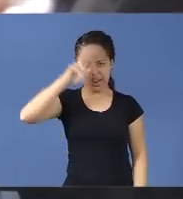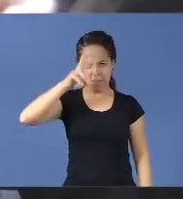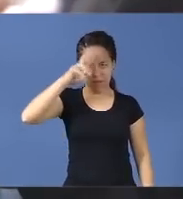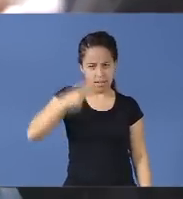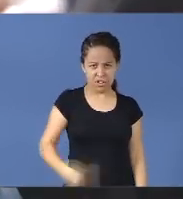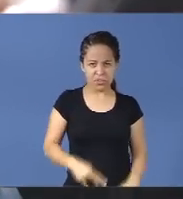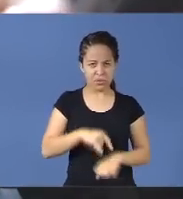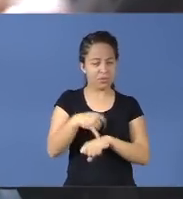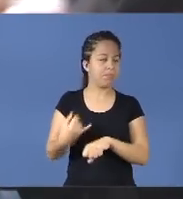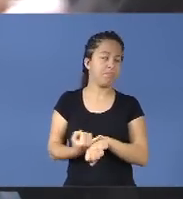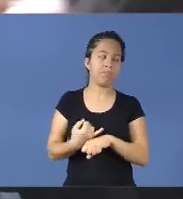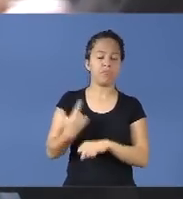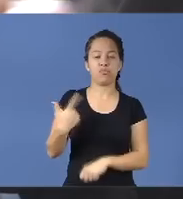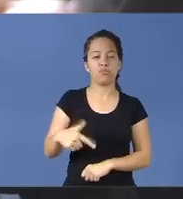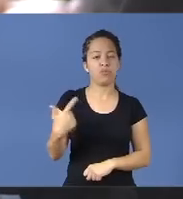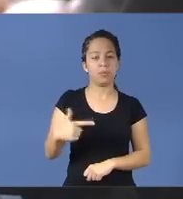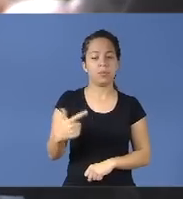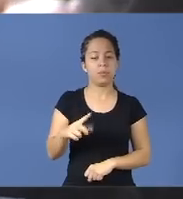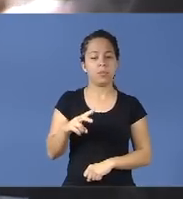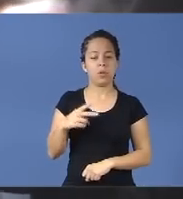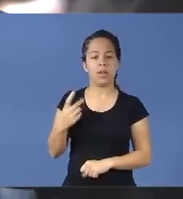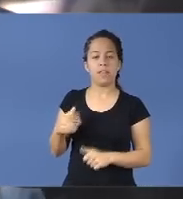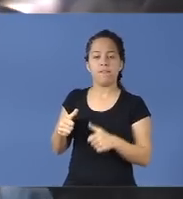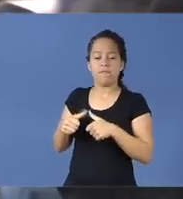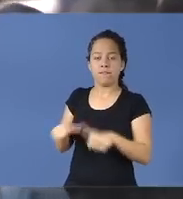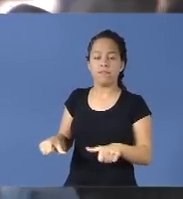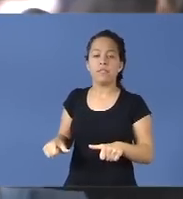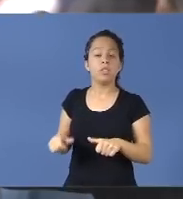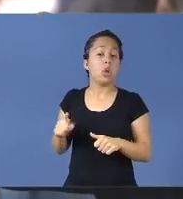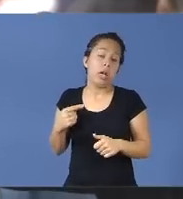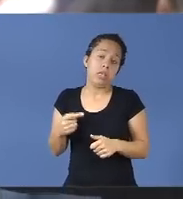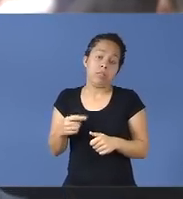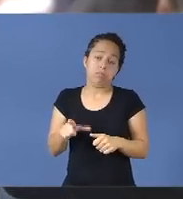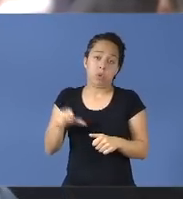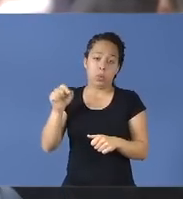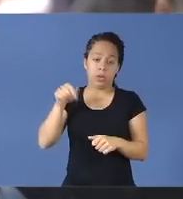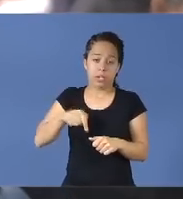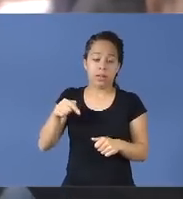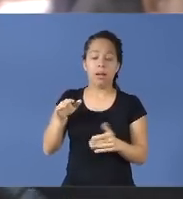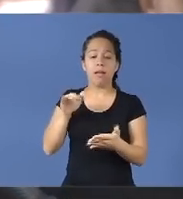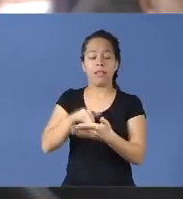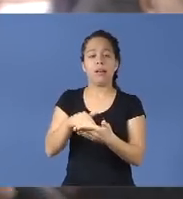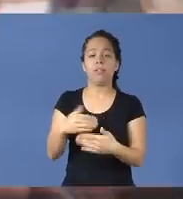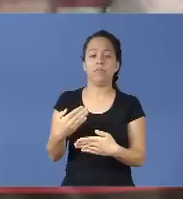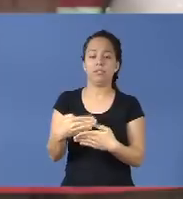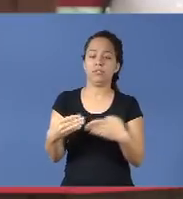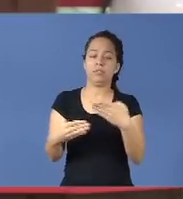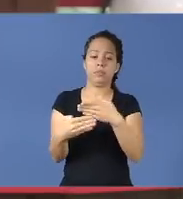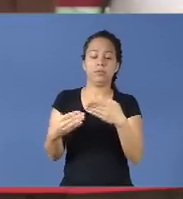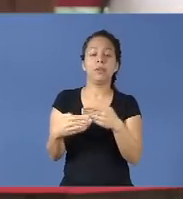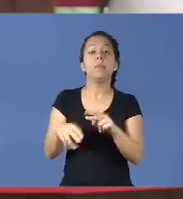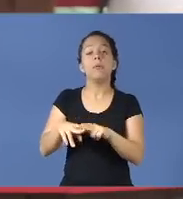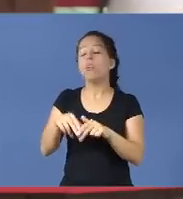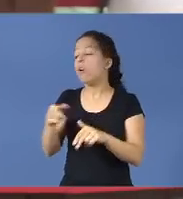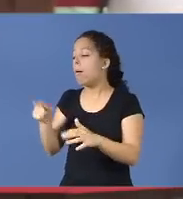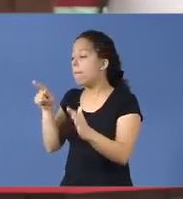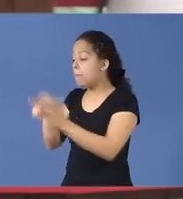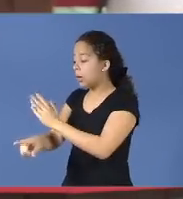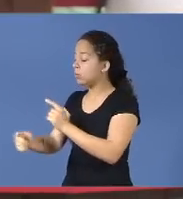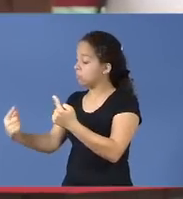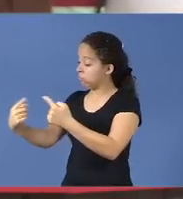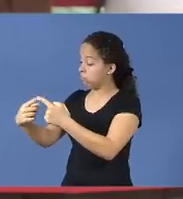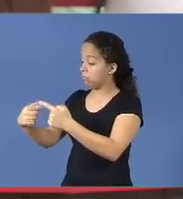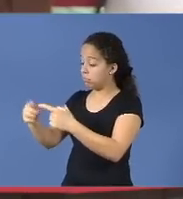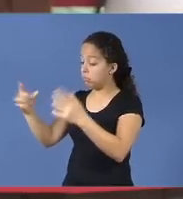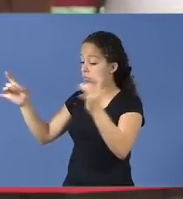Jerusalém. Ficaríamos até no edificaremos. Tudo bem. E teríamos... A pergunta é essa, para esse grupo que está aqui, que está respondendo isso